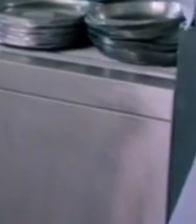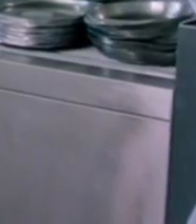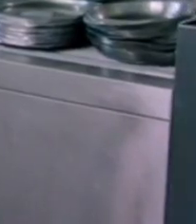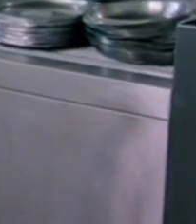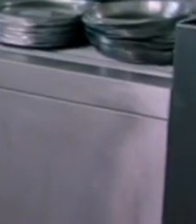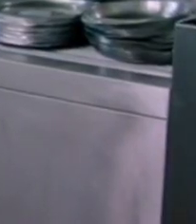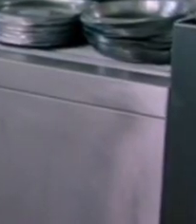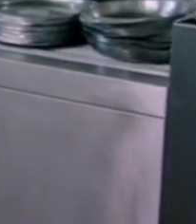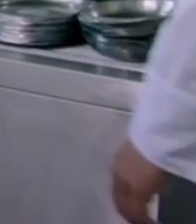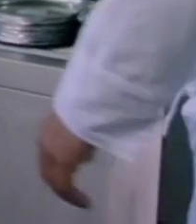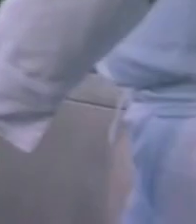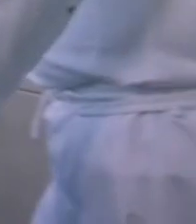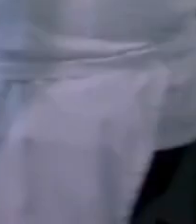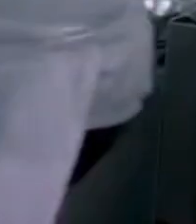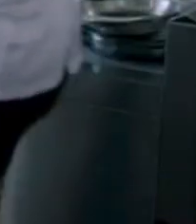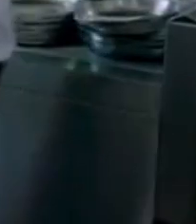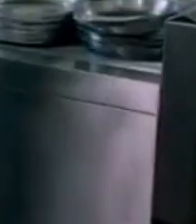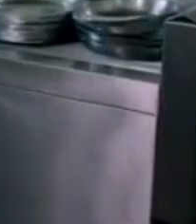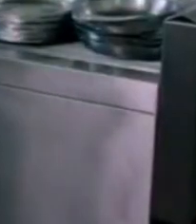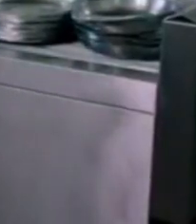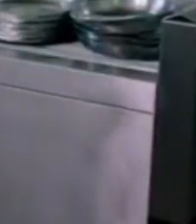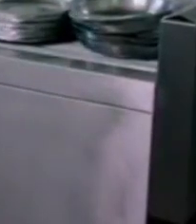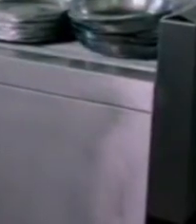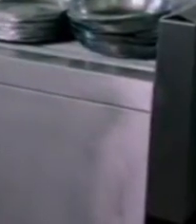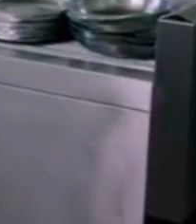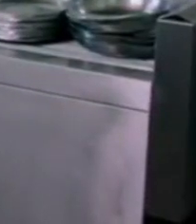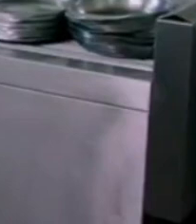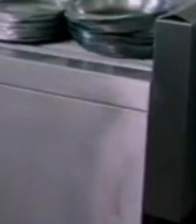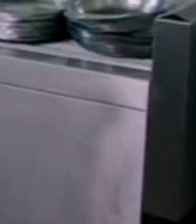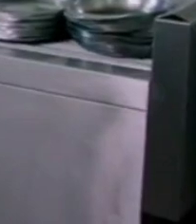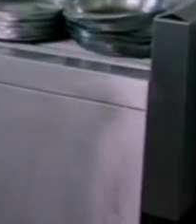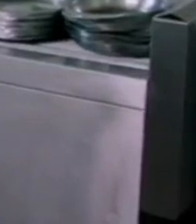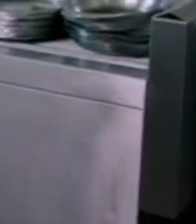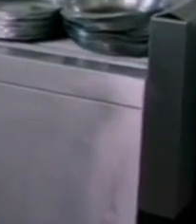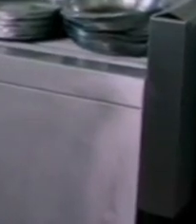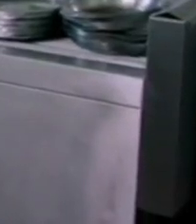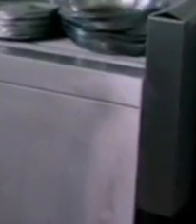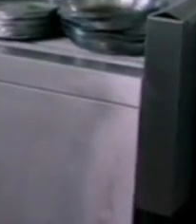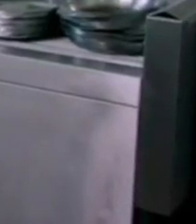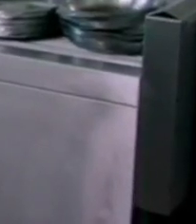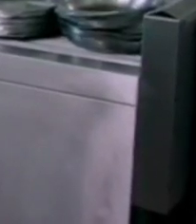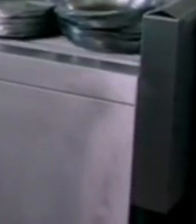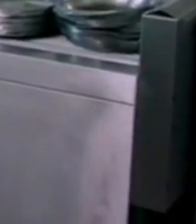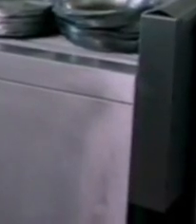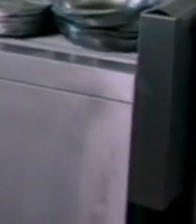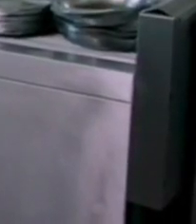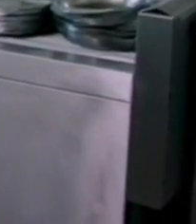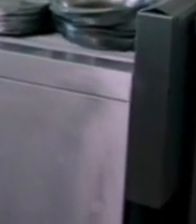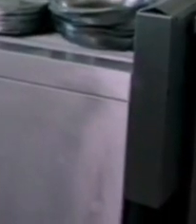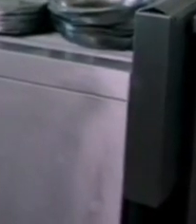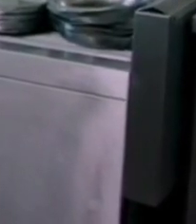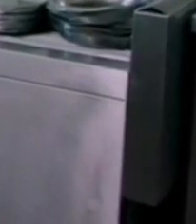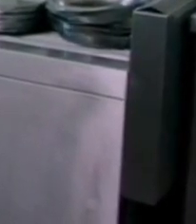Quero primeiro um palo a seguir e depois volto a seguir em cada entrada. Sim, é. Ok? Estão muito bem.